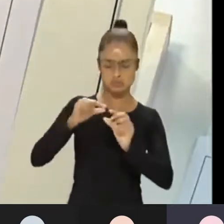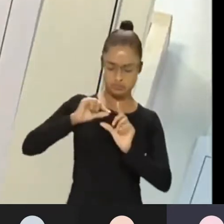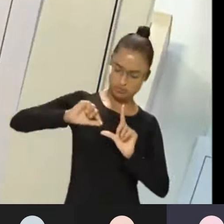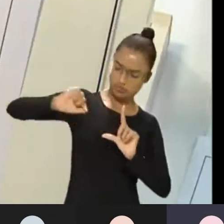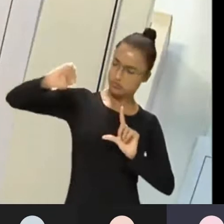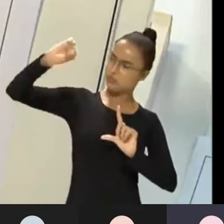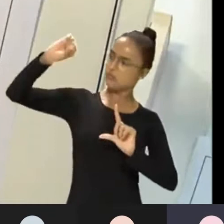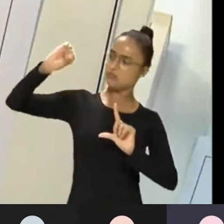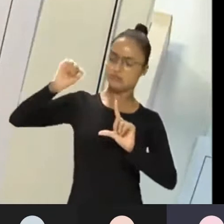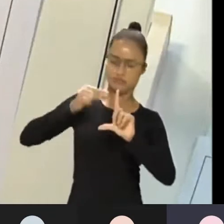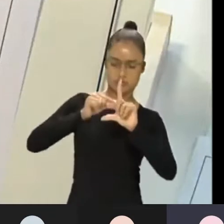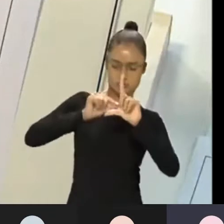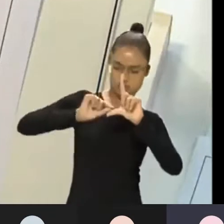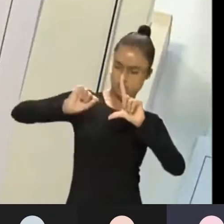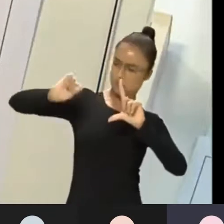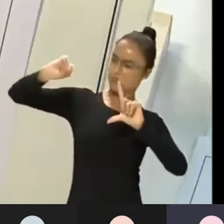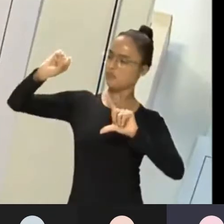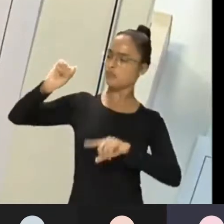E por fim,